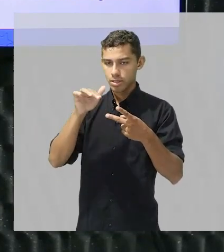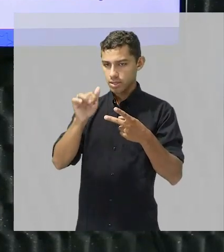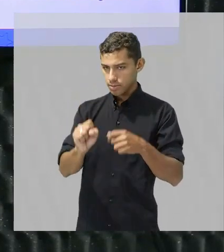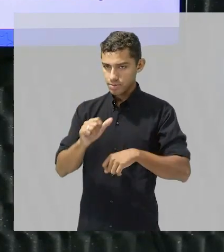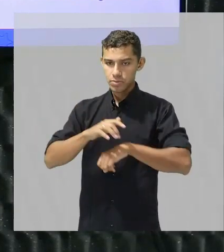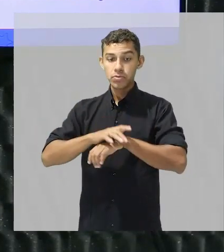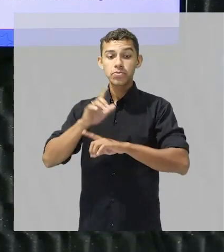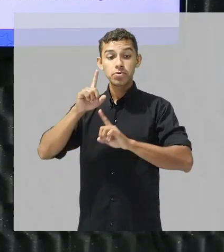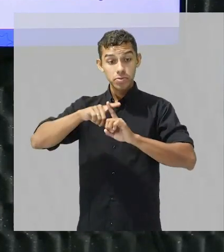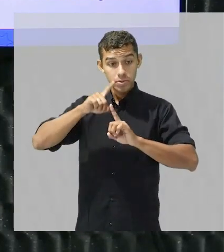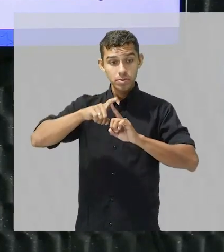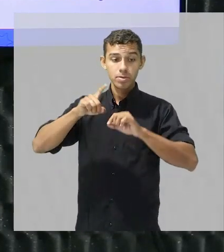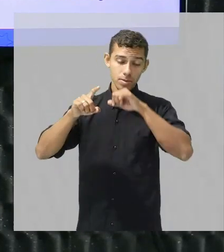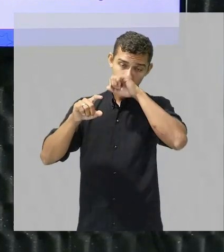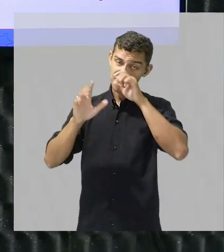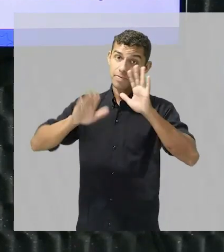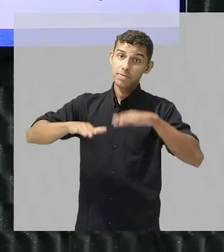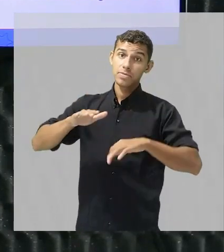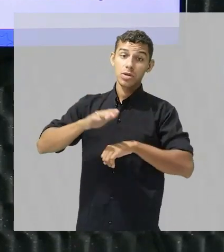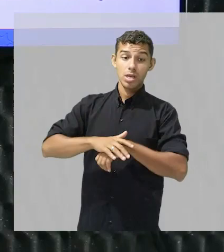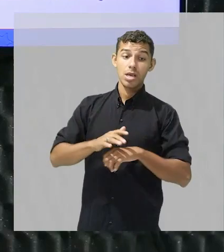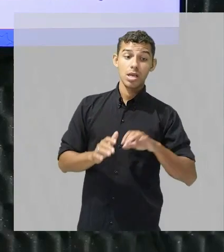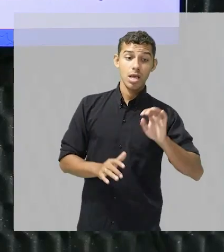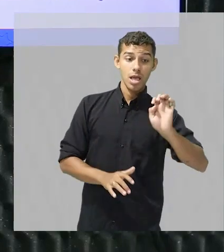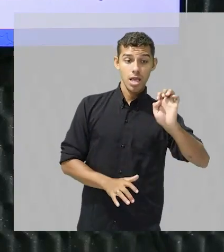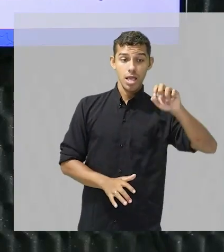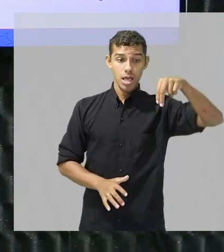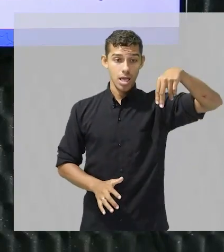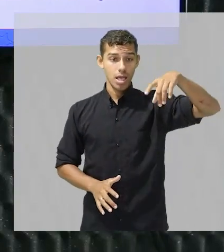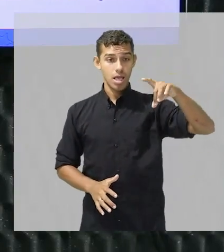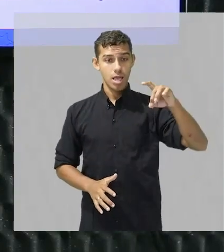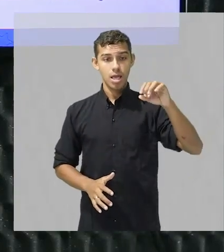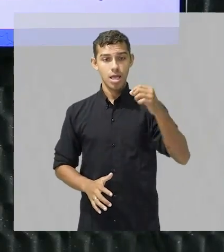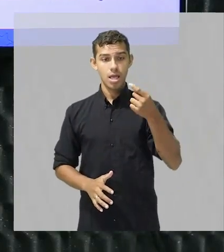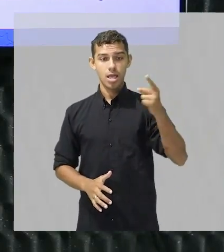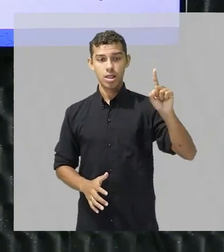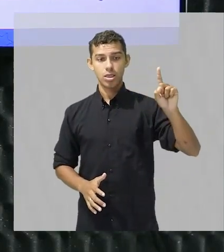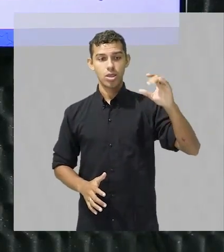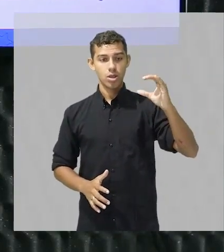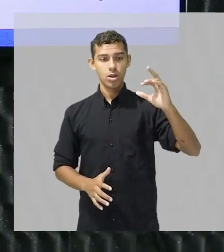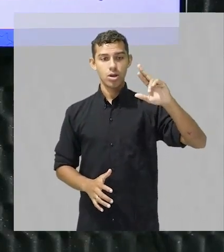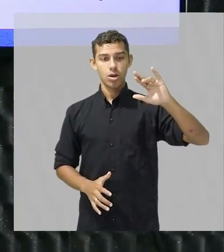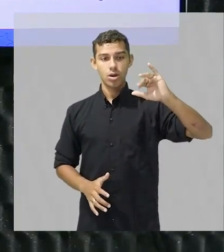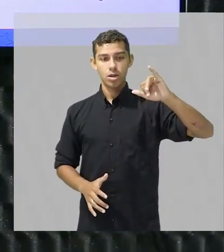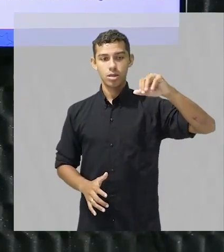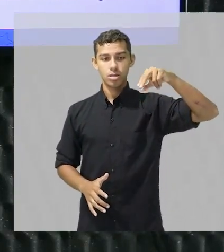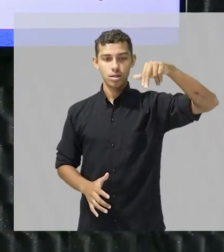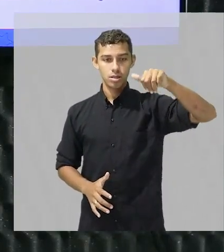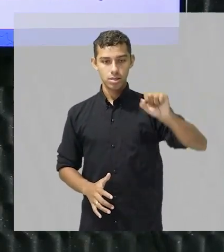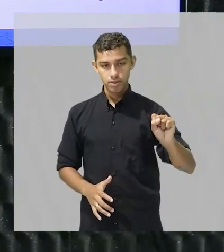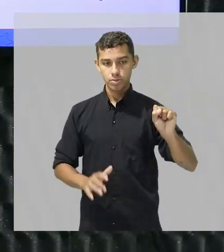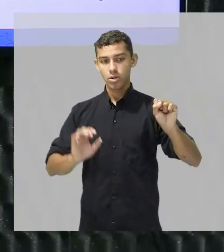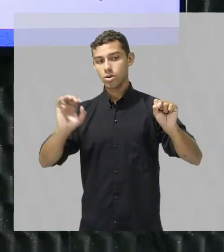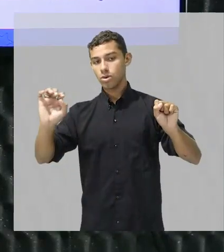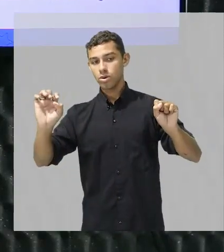o tipo de glândula, se ela vai ser endócrina ou exócrina, não tem a ver com o pH não, tá, gente? Tem a